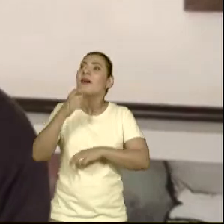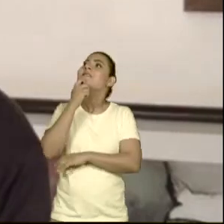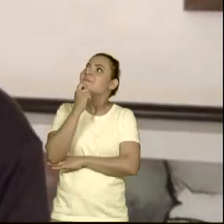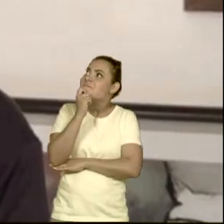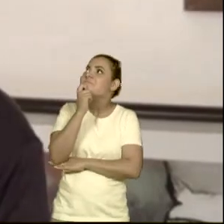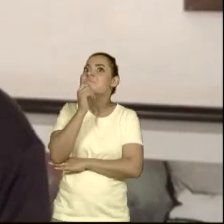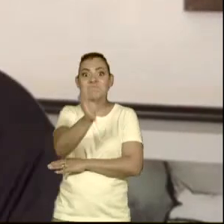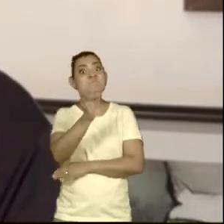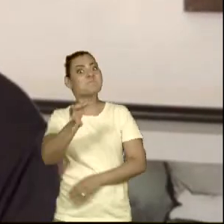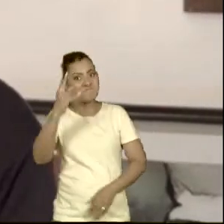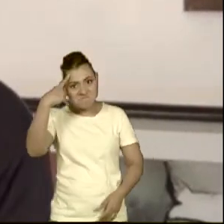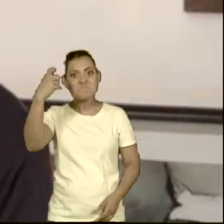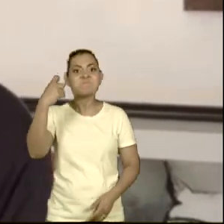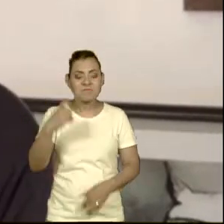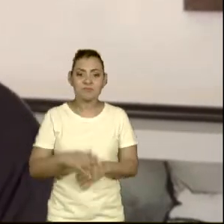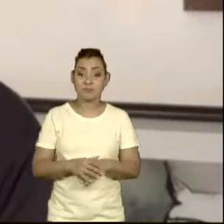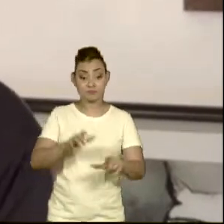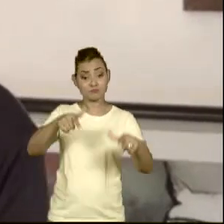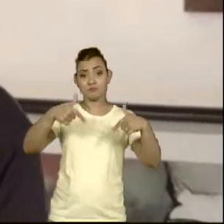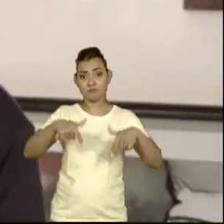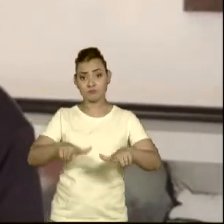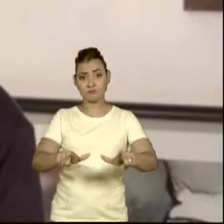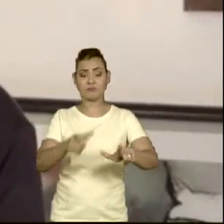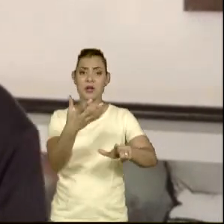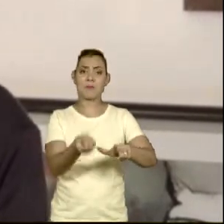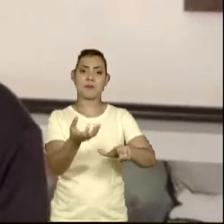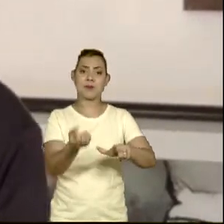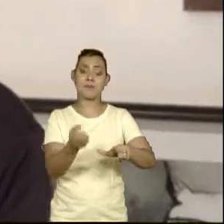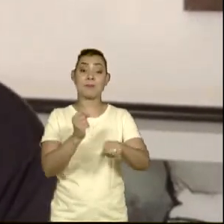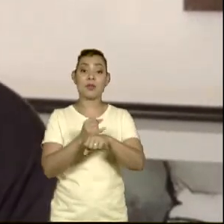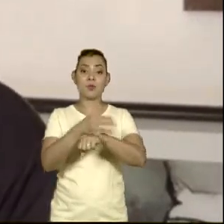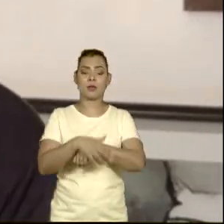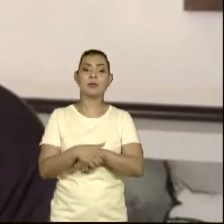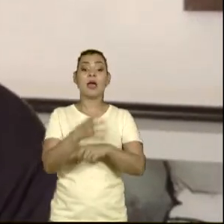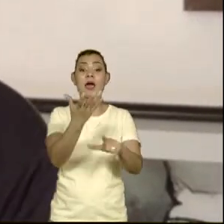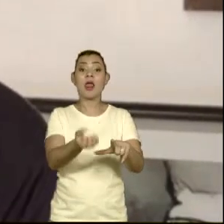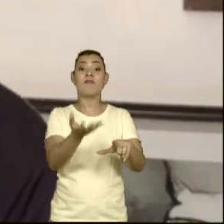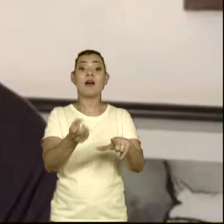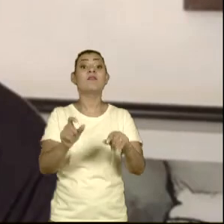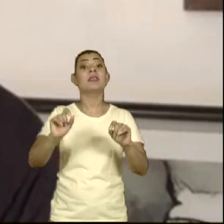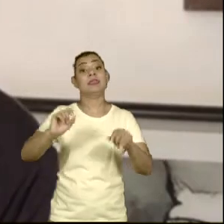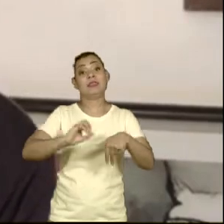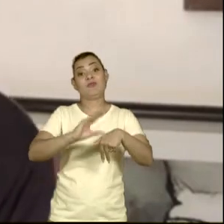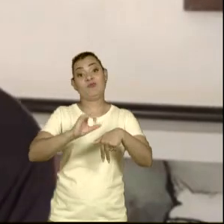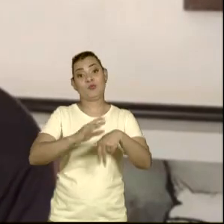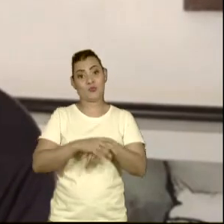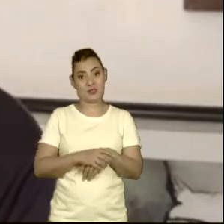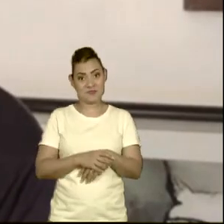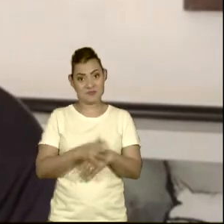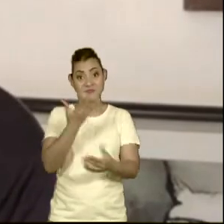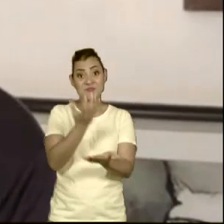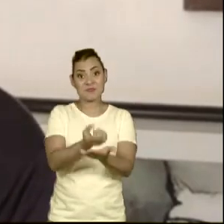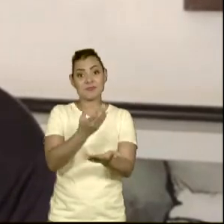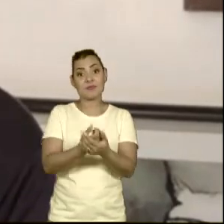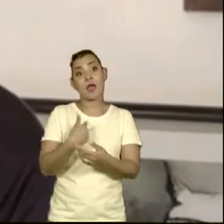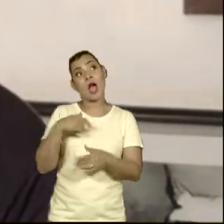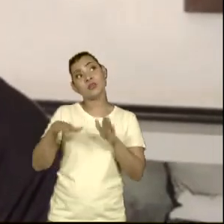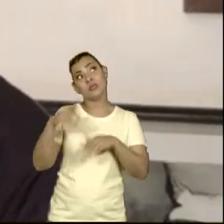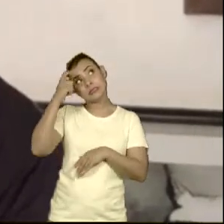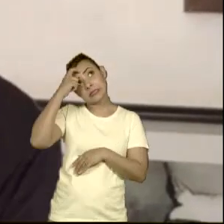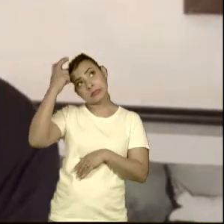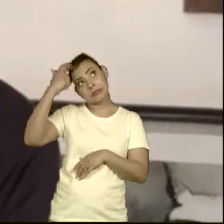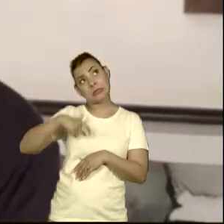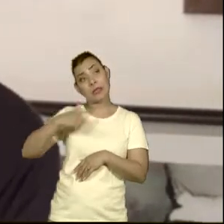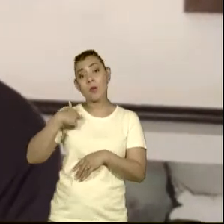distraindo. Eu deixava uma fita gravando para ver de madrugada e ficava gravando a TV Cultura. Tá bom? Talvez por incompetência minha,